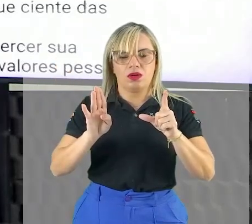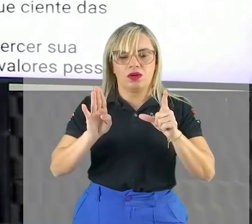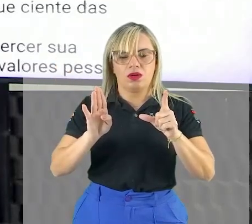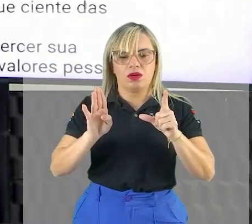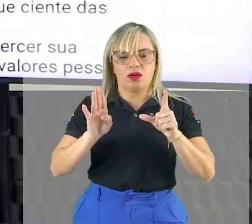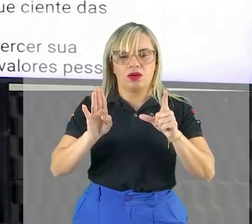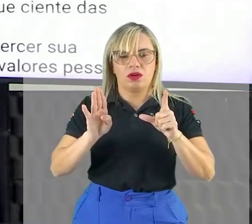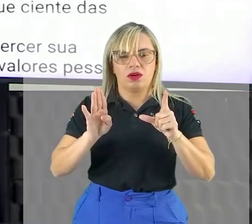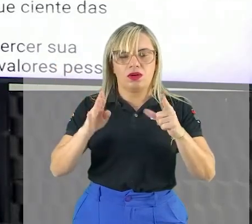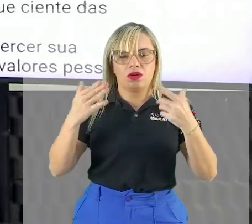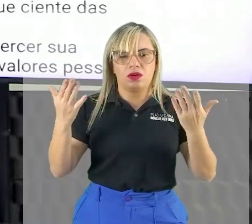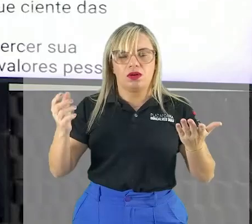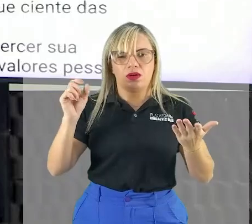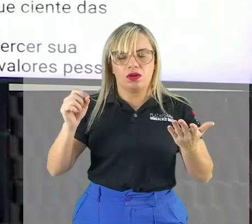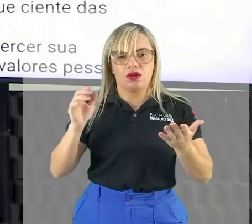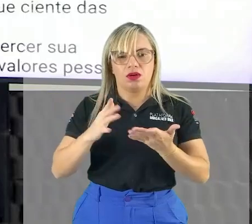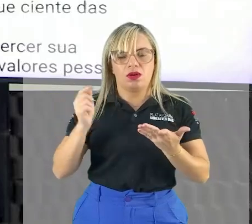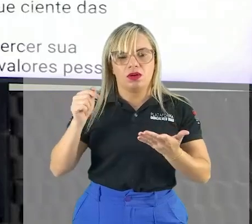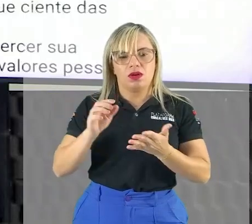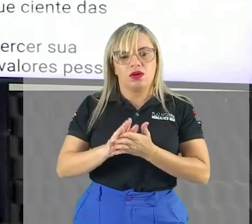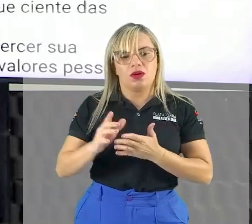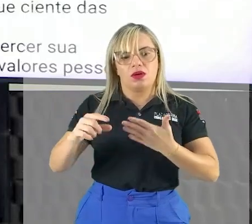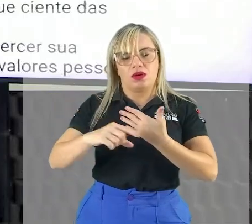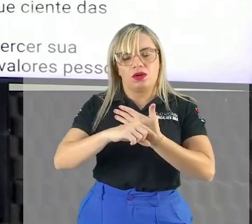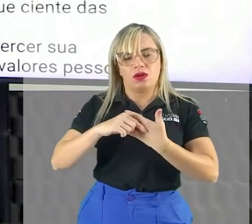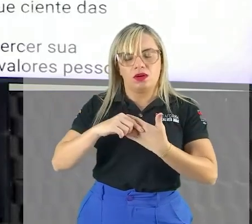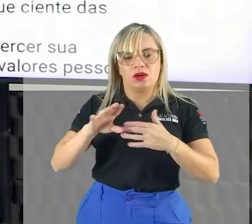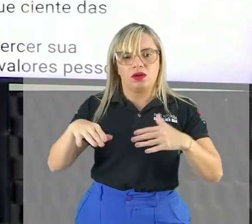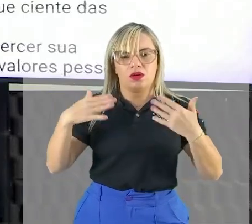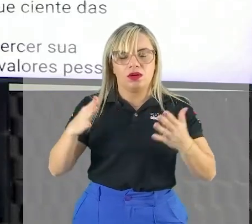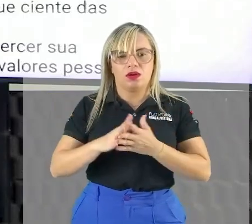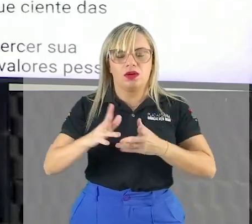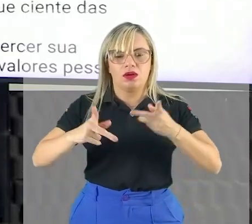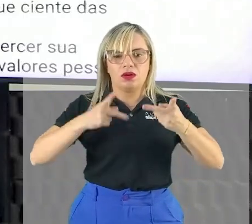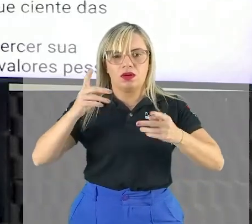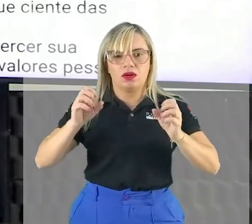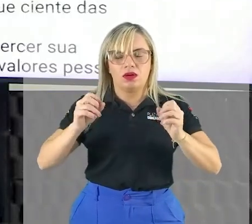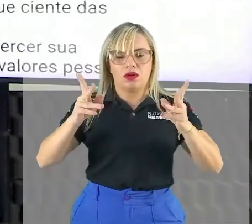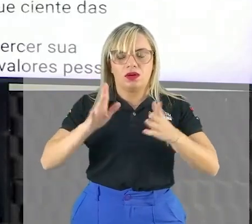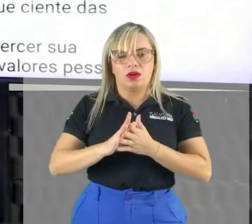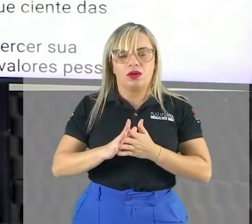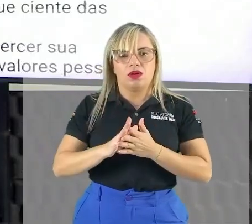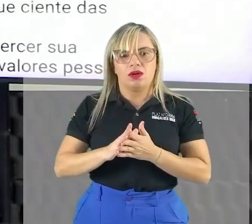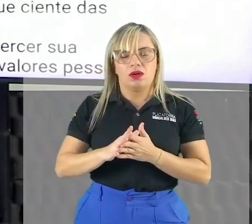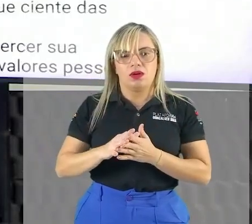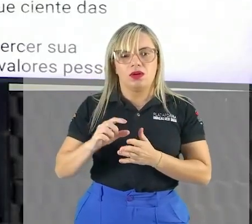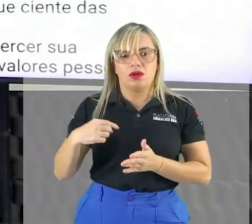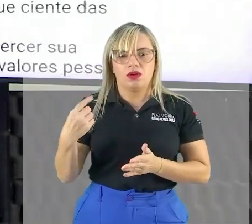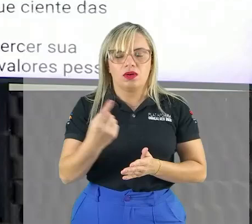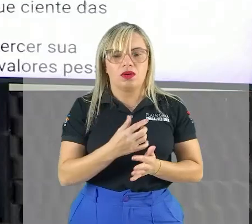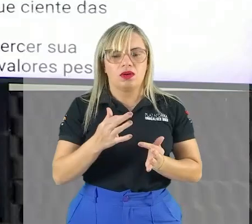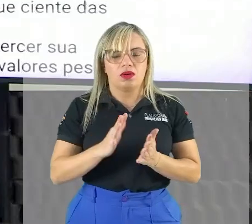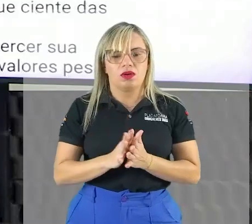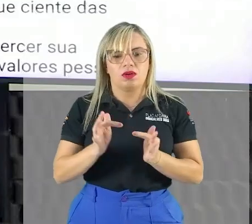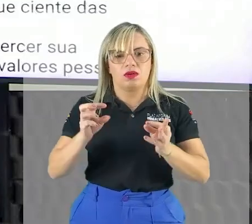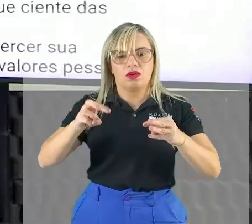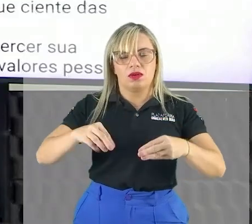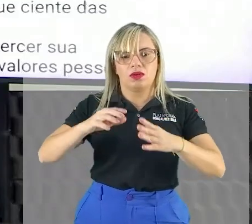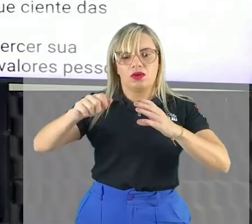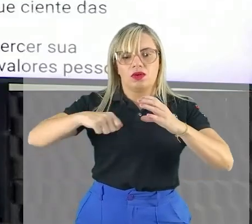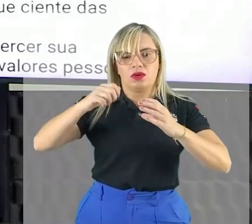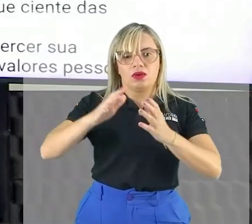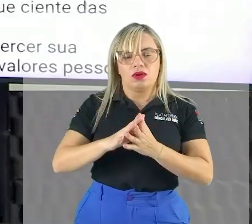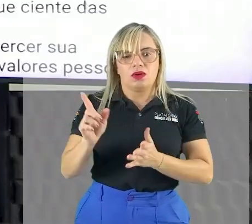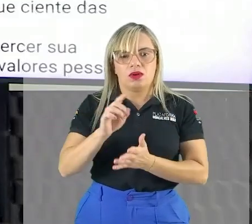às leis. Então, isso é o que Montesquieu vai nos dizer. Ok? Nós chegamos aqui ao final desse vídeo. Não